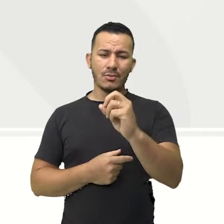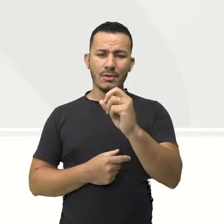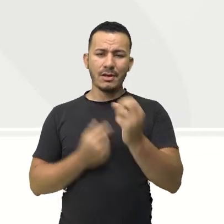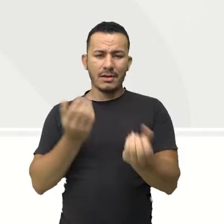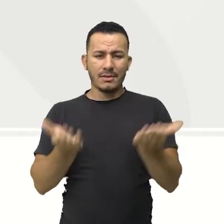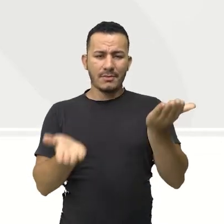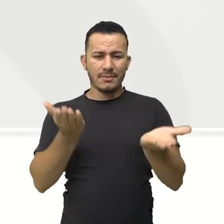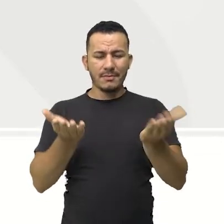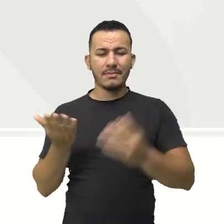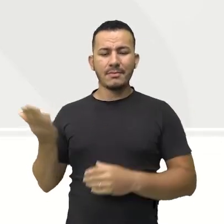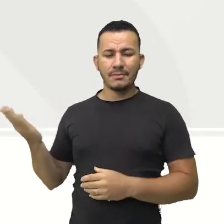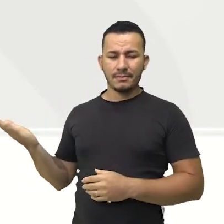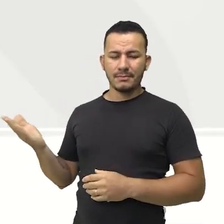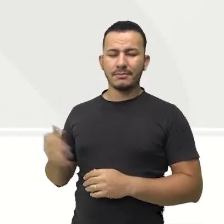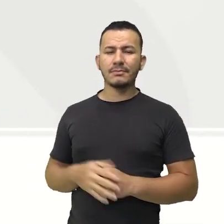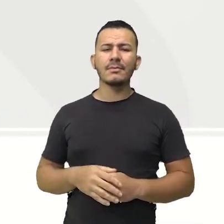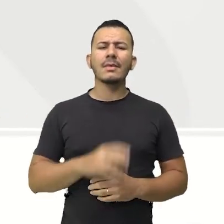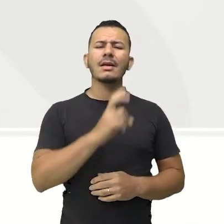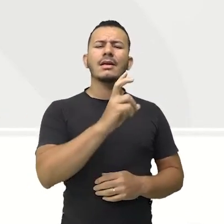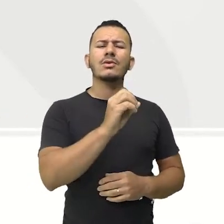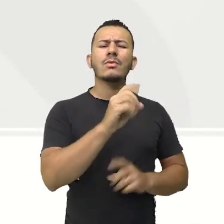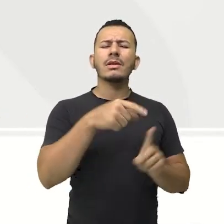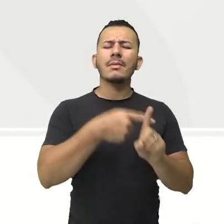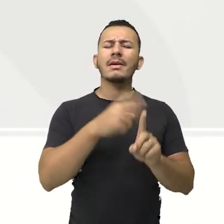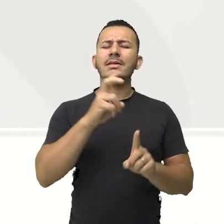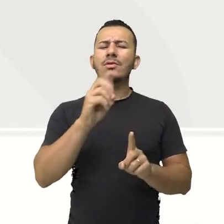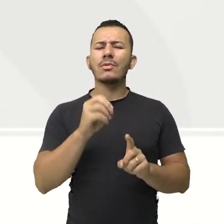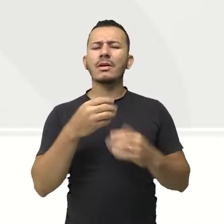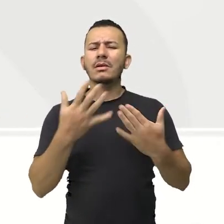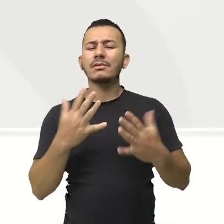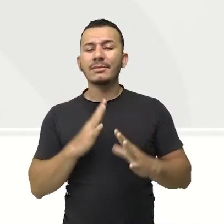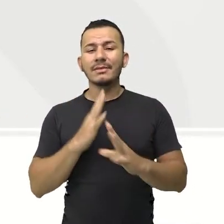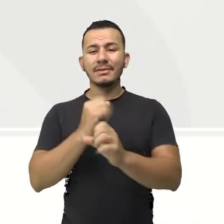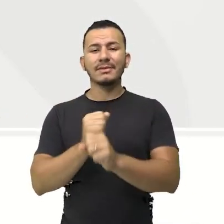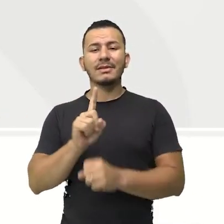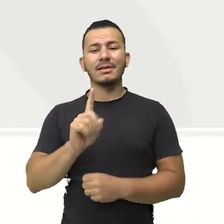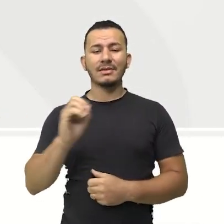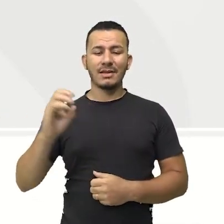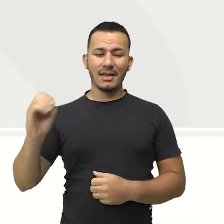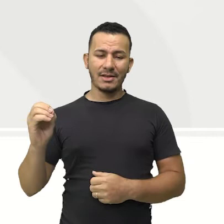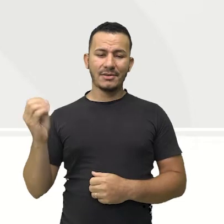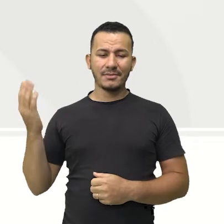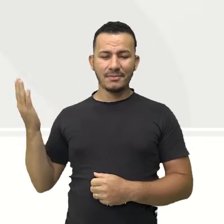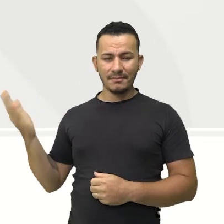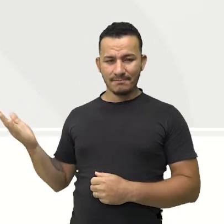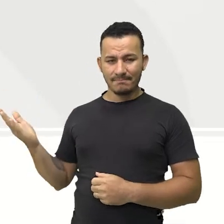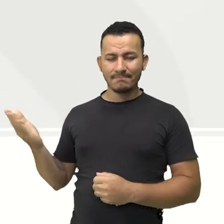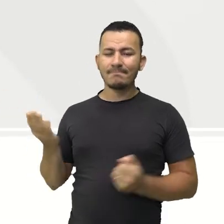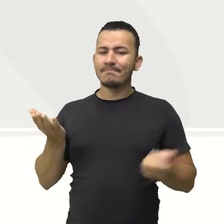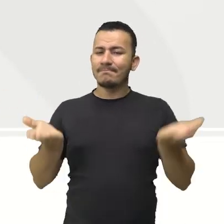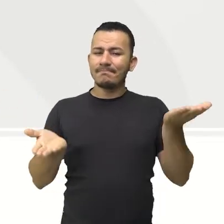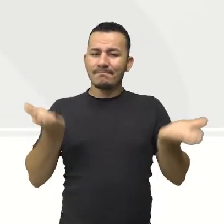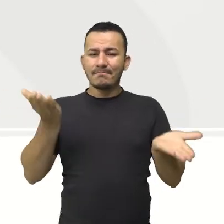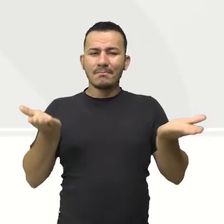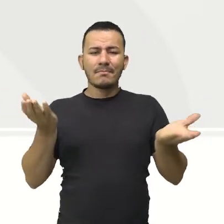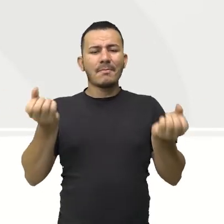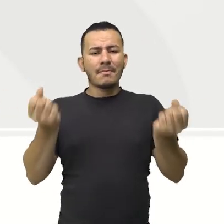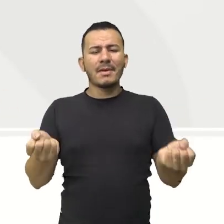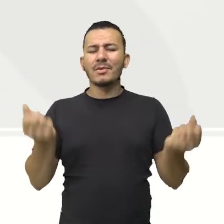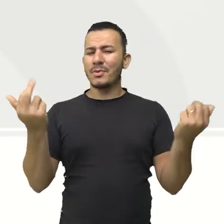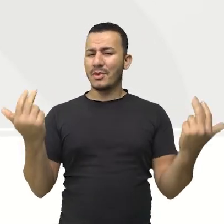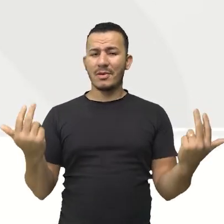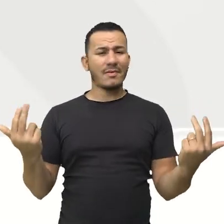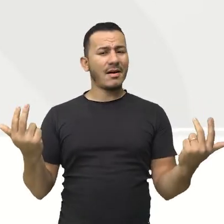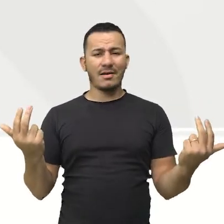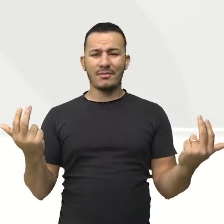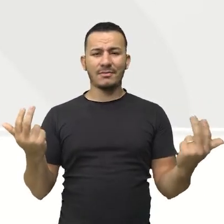50. E quanto é 50 mais 50? 50 mais 50 é 100, ó, que dá exatamente